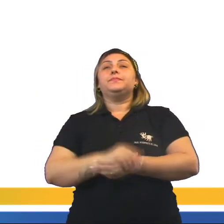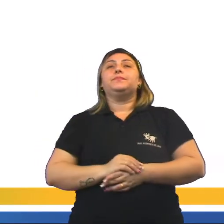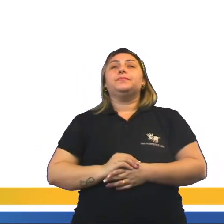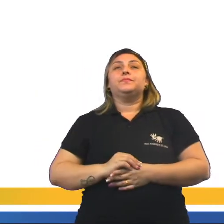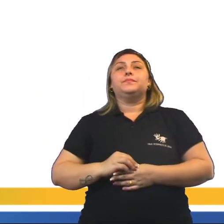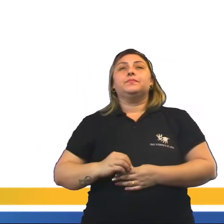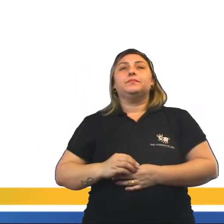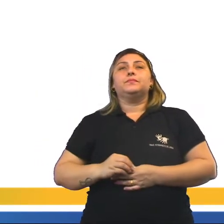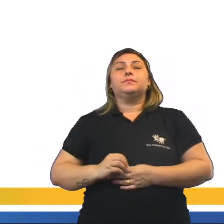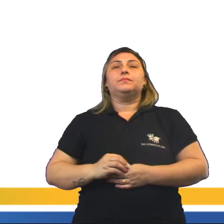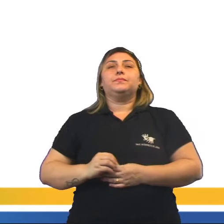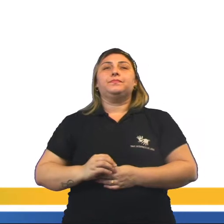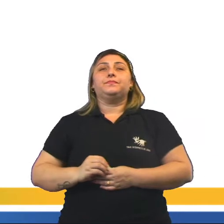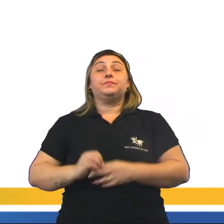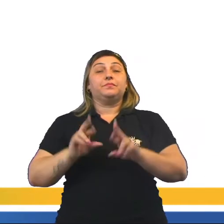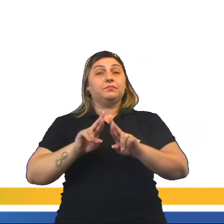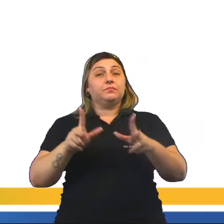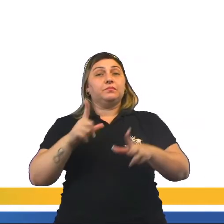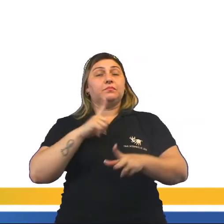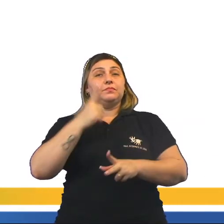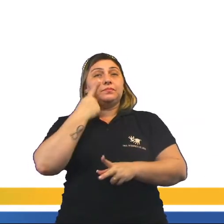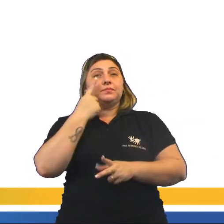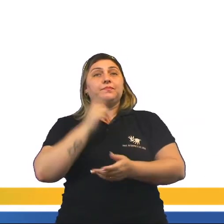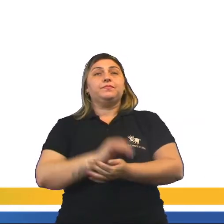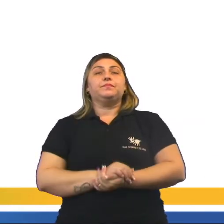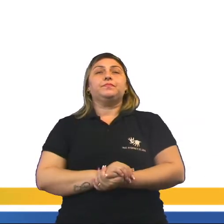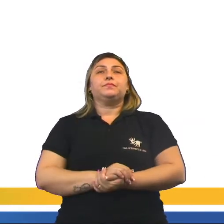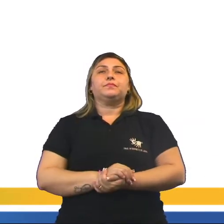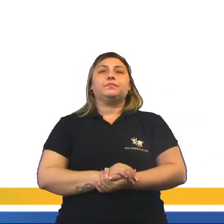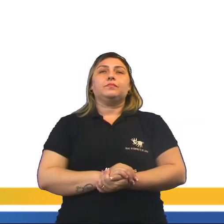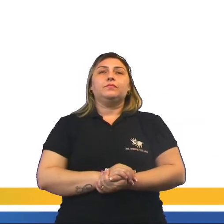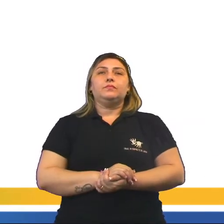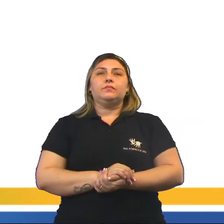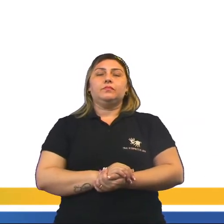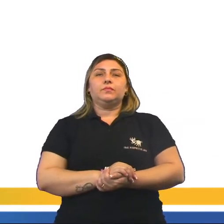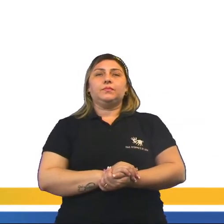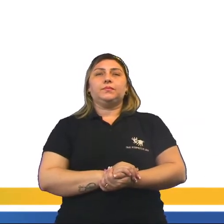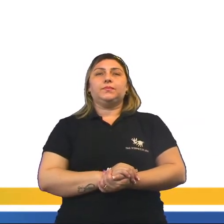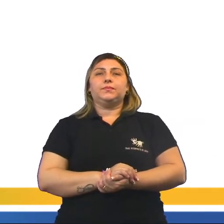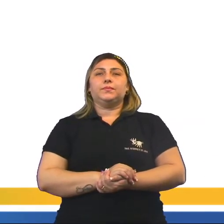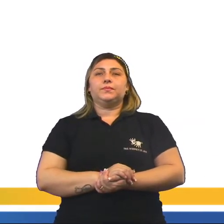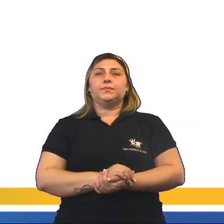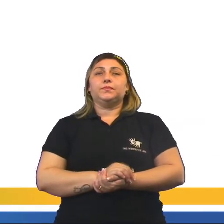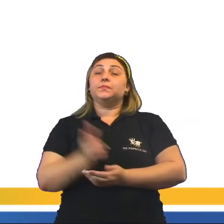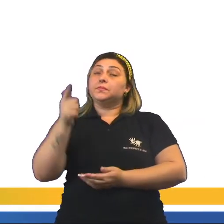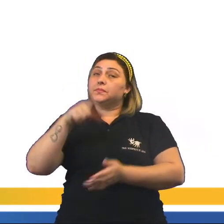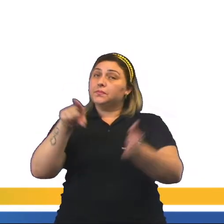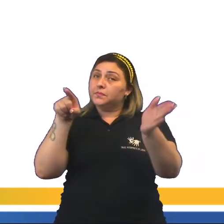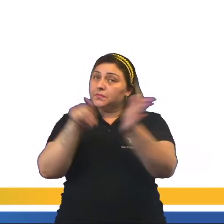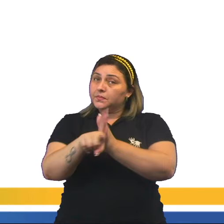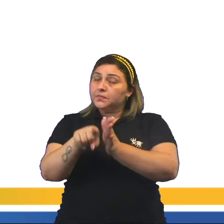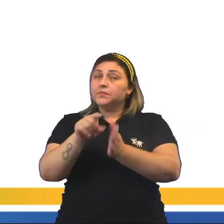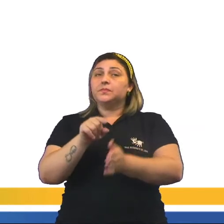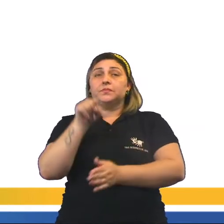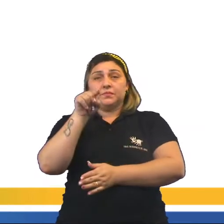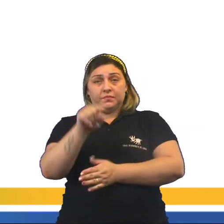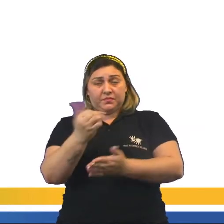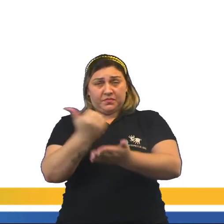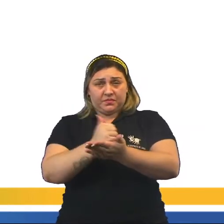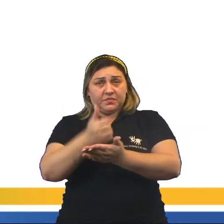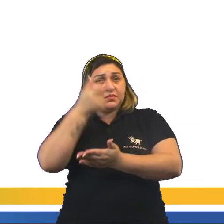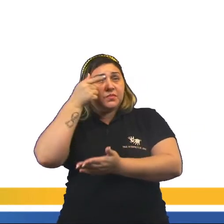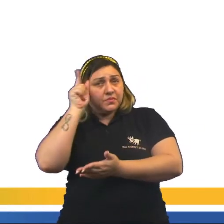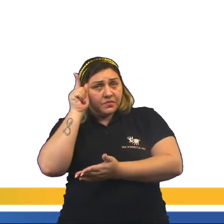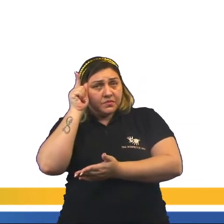nas respostas longas a gente vai ter uma diferença. Did you play games yesterday? Novamente a pergunta, né? Você jogou